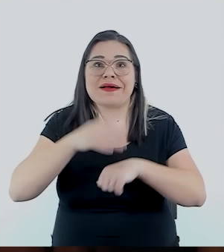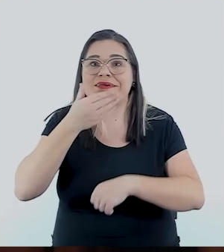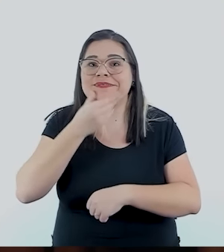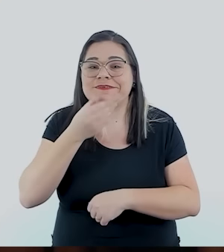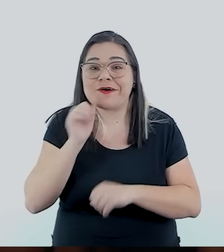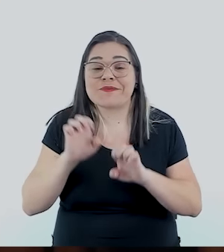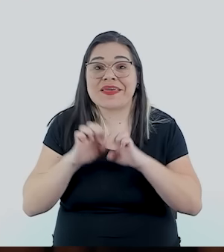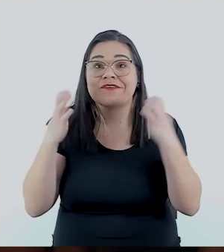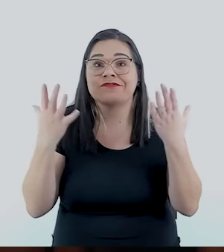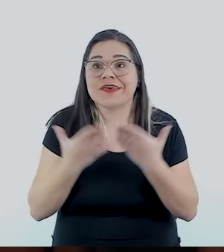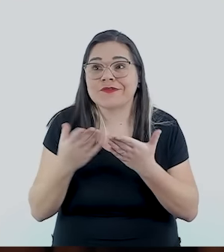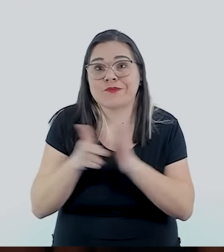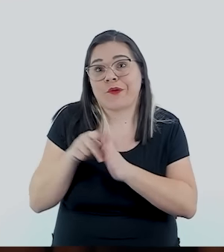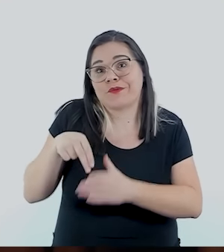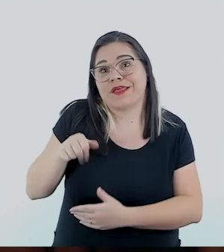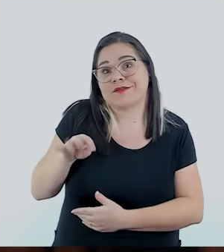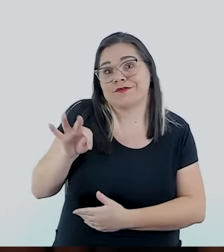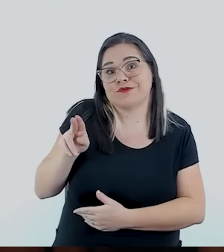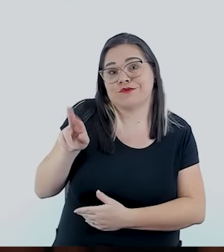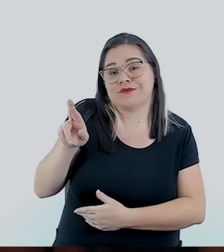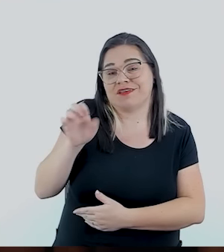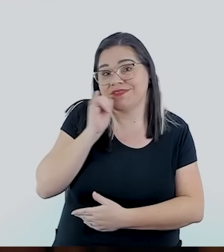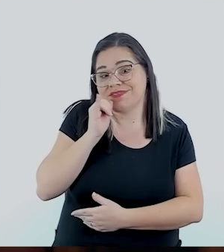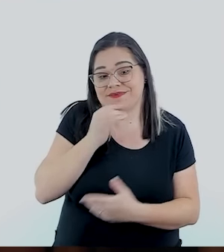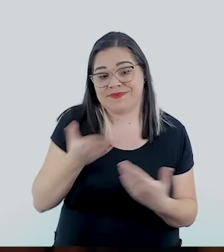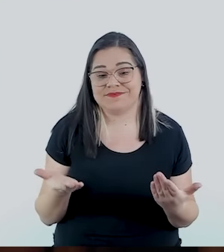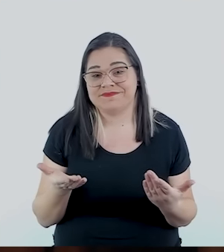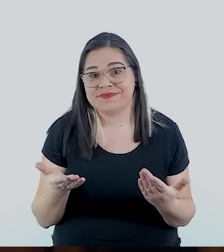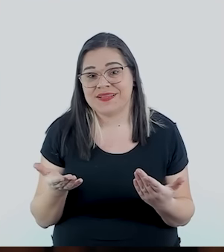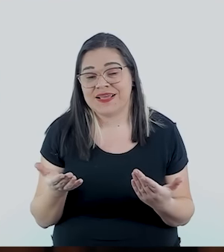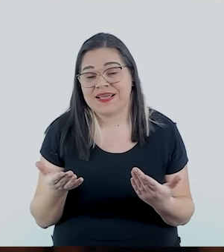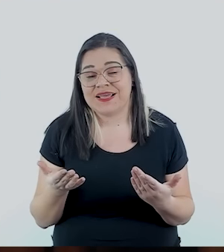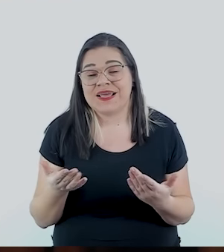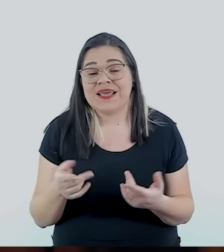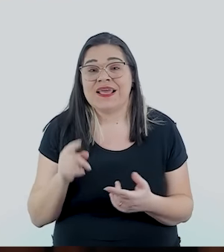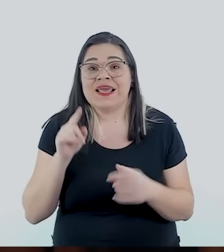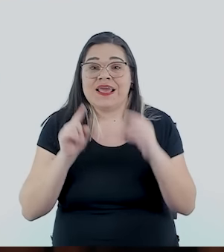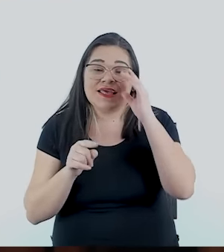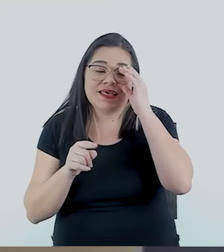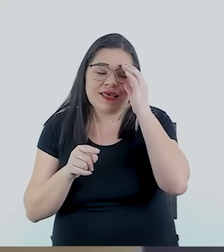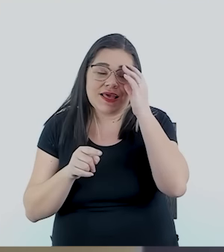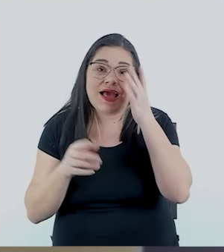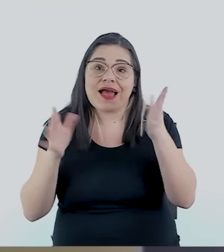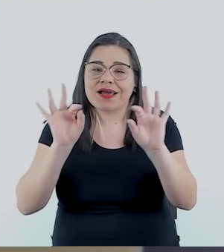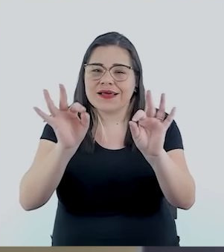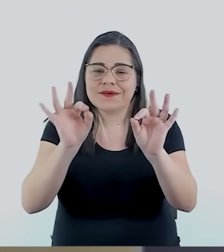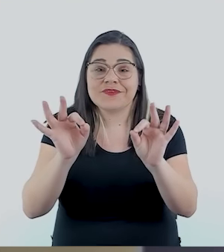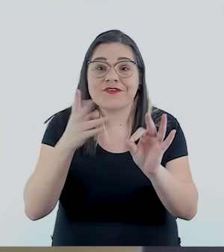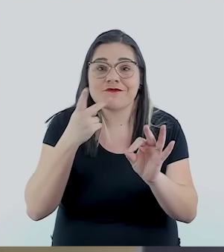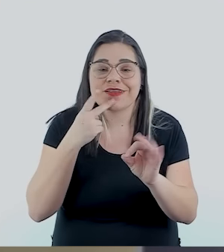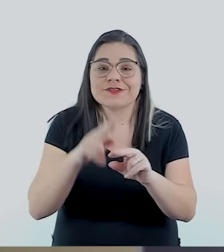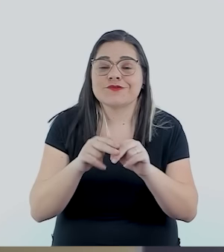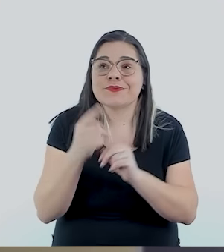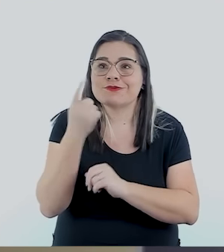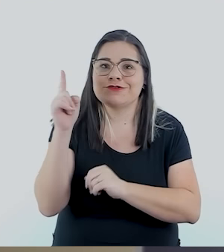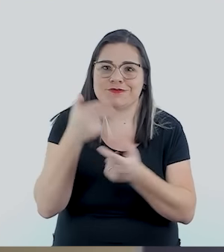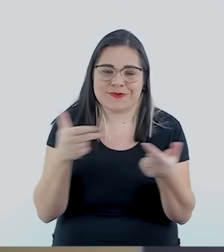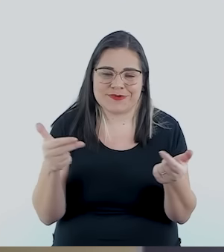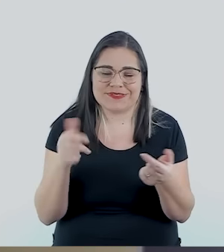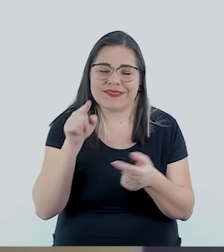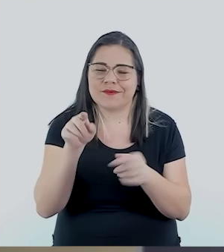nesse tipo de coisa e a gente fala muito do lif long learning que é justamente isso né Que Era exatamente a última coisa que eu ia perguntar para vocês né porque